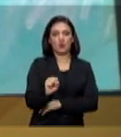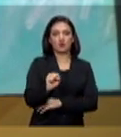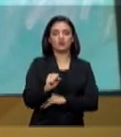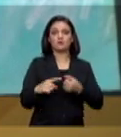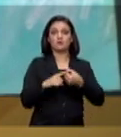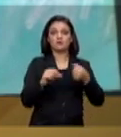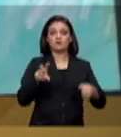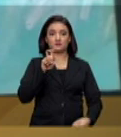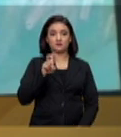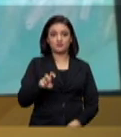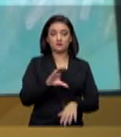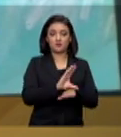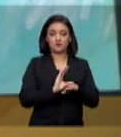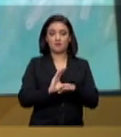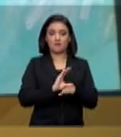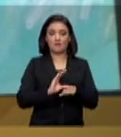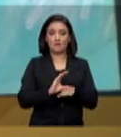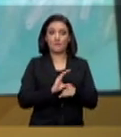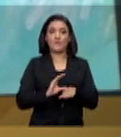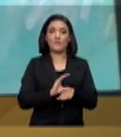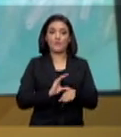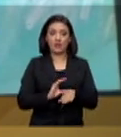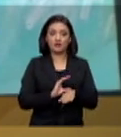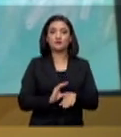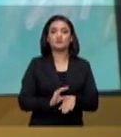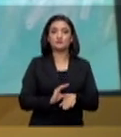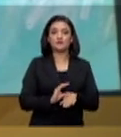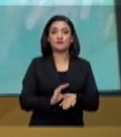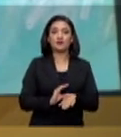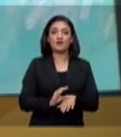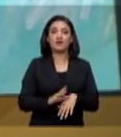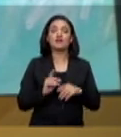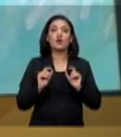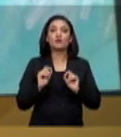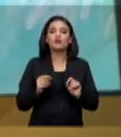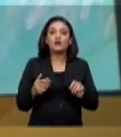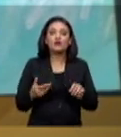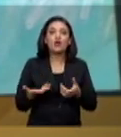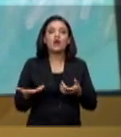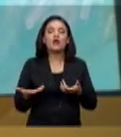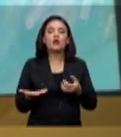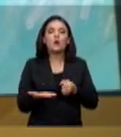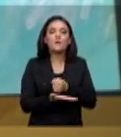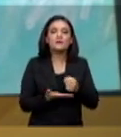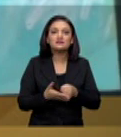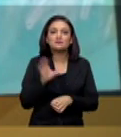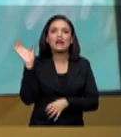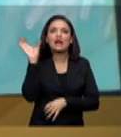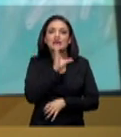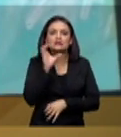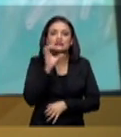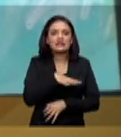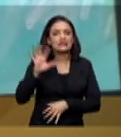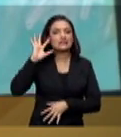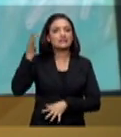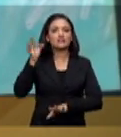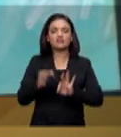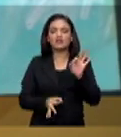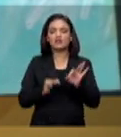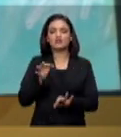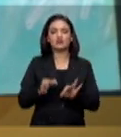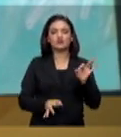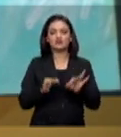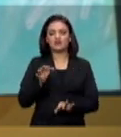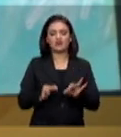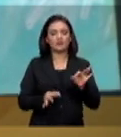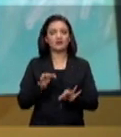Constituição da República, que por vezes é chamado de princípio da celeridade da decisão judicial, mas o mais adequado é ser